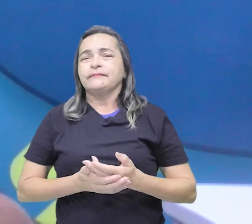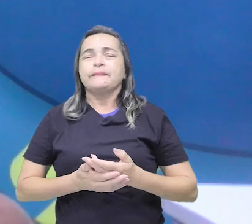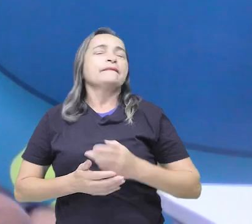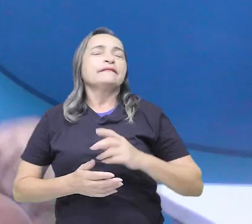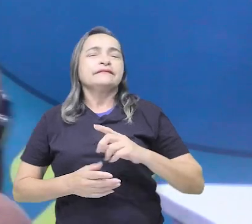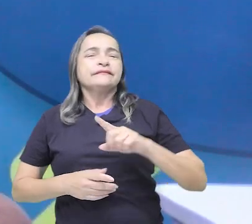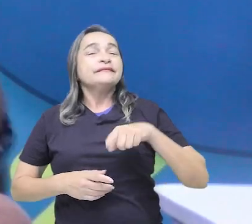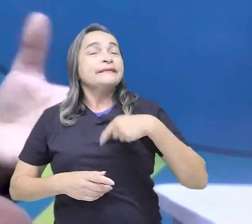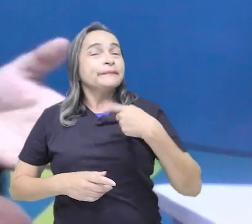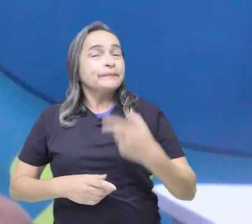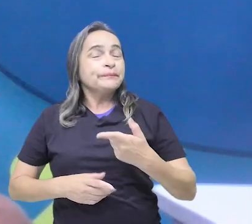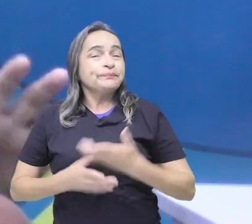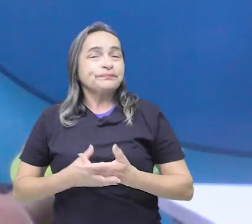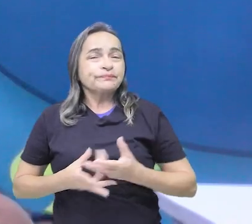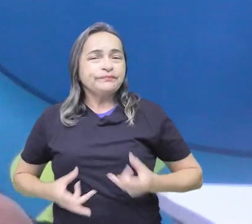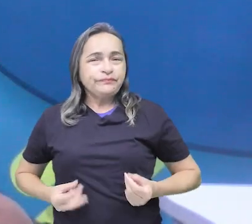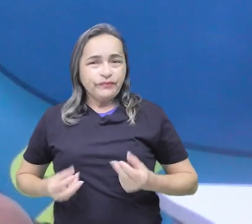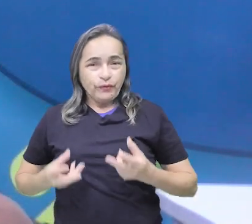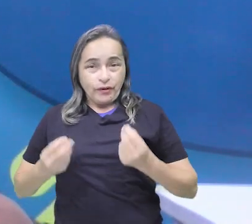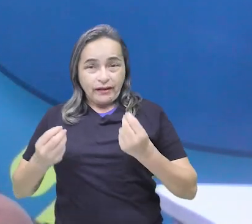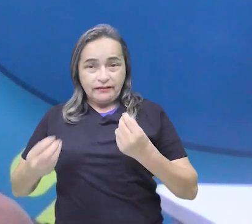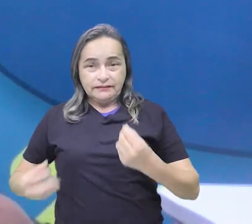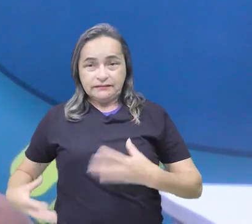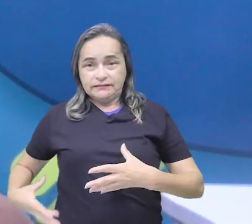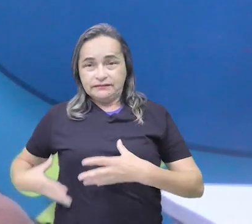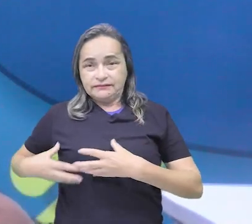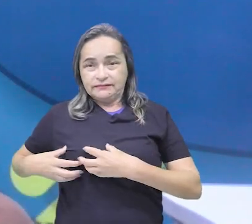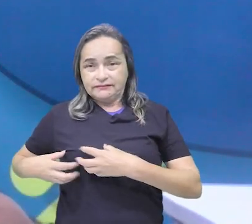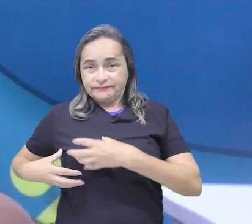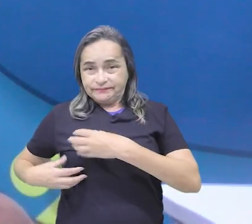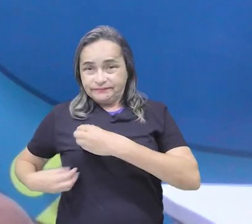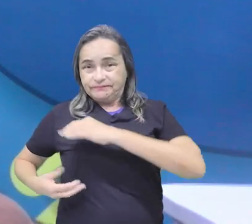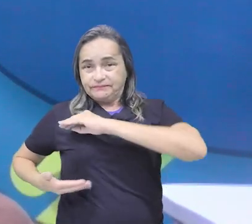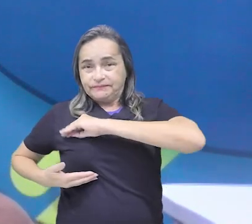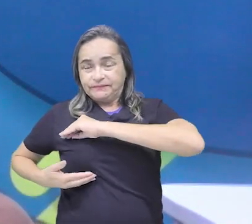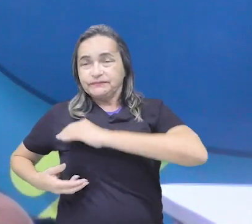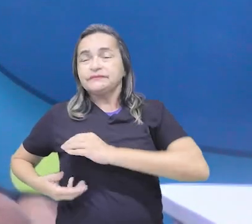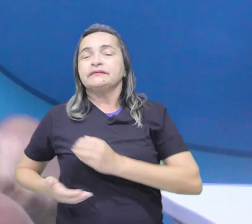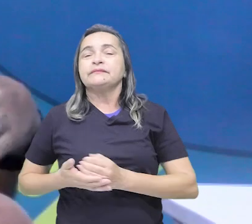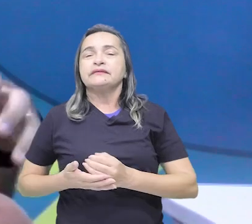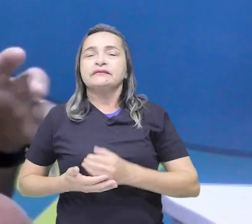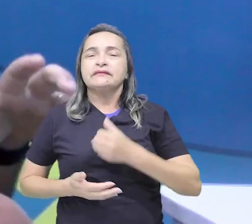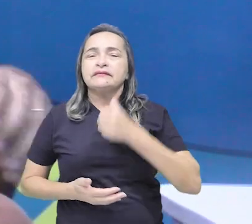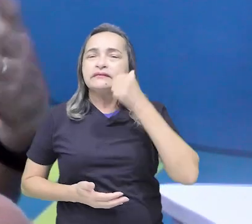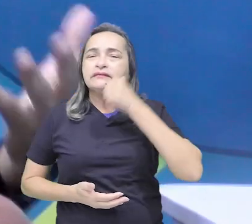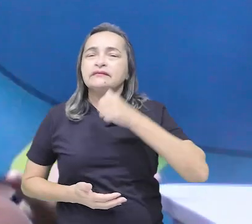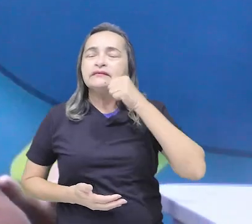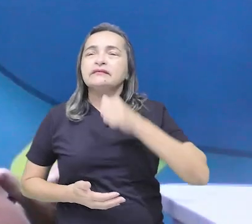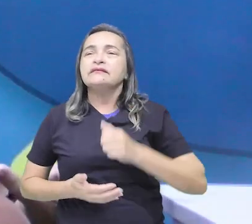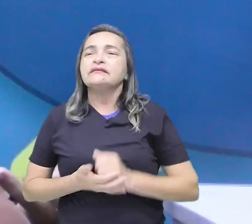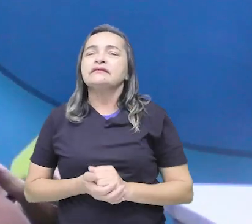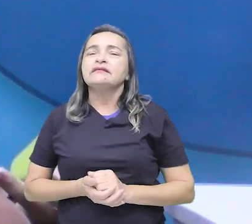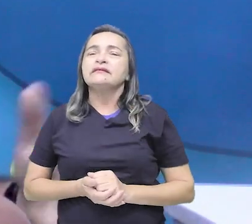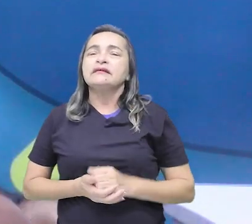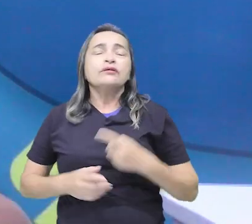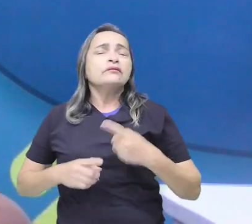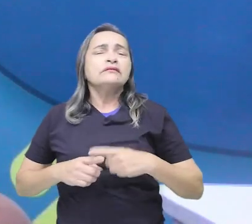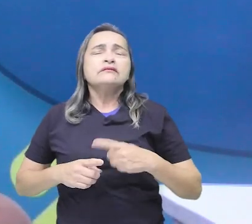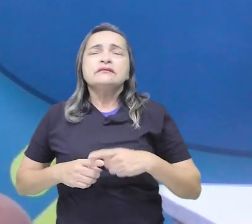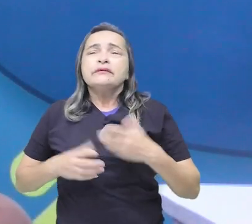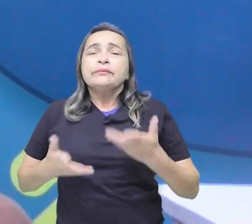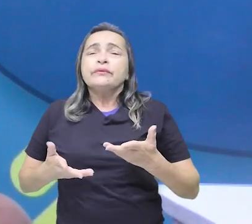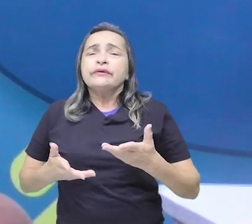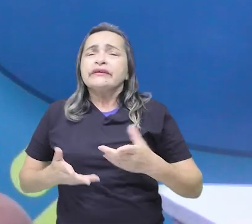nas mulheres. Então, por gênero, masculino seria próstata, em primeiro lugar. A sua pergunta é por que ele ainda causa, sim,